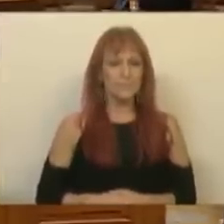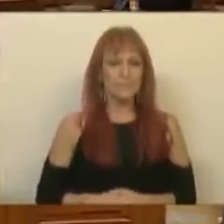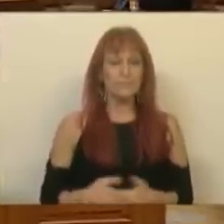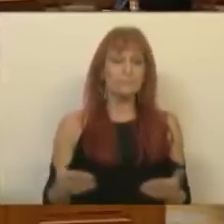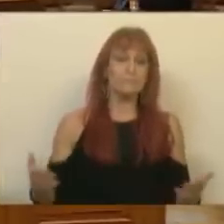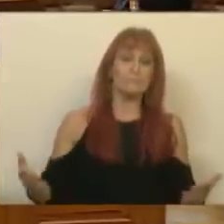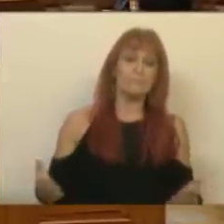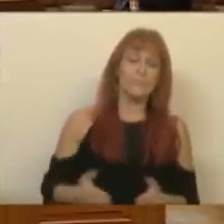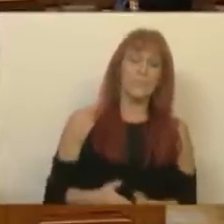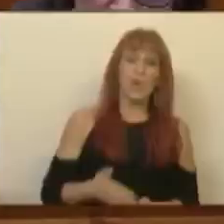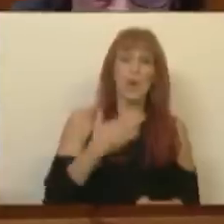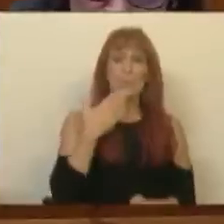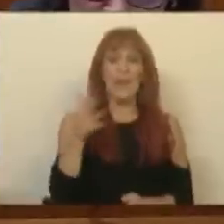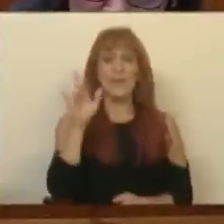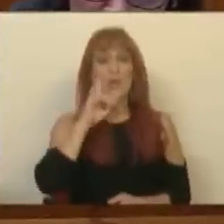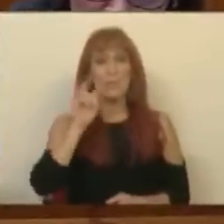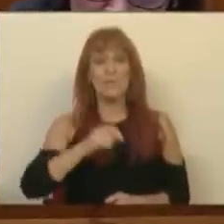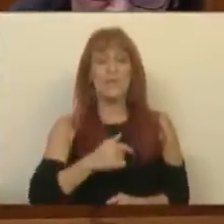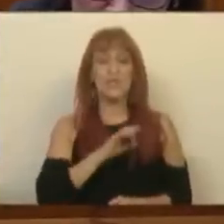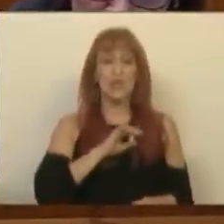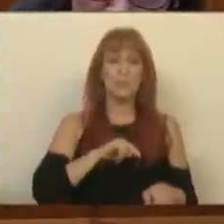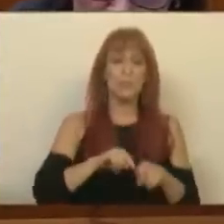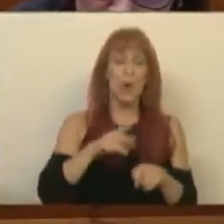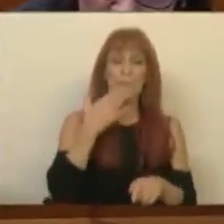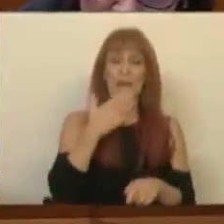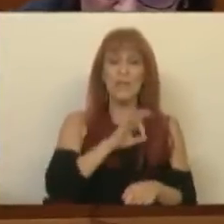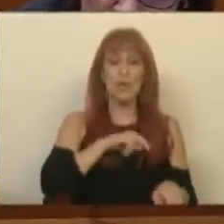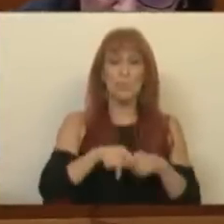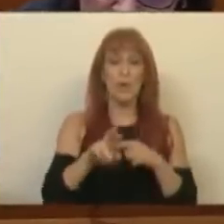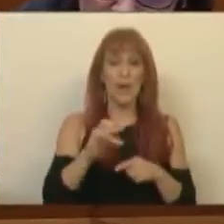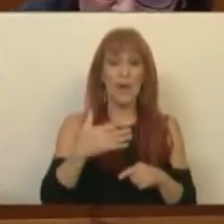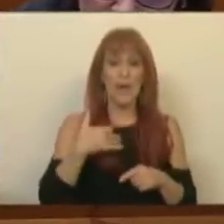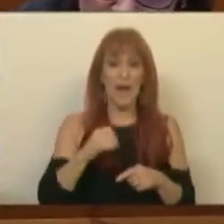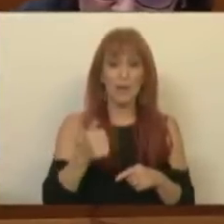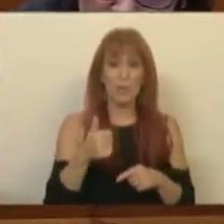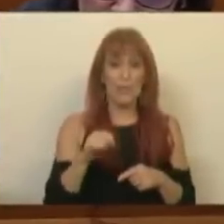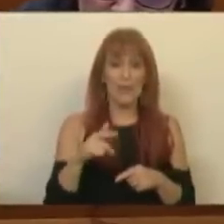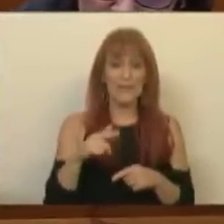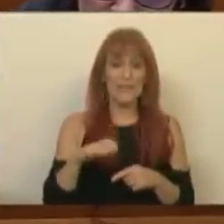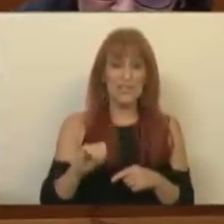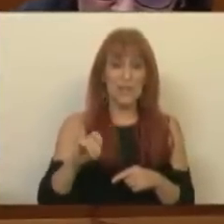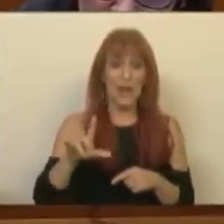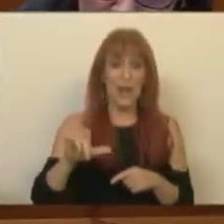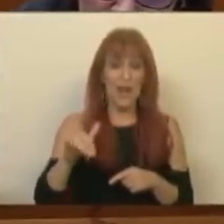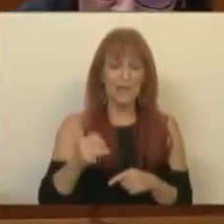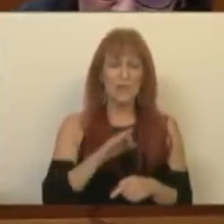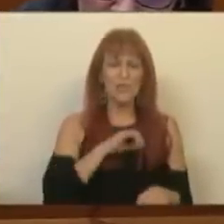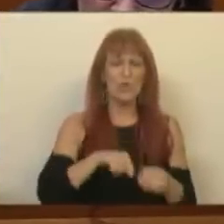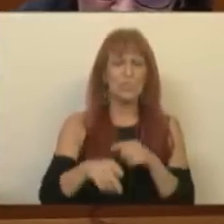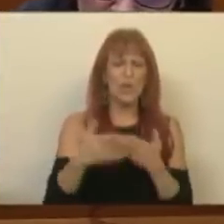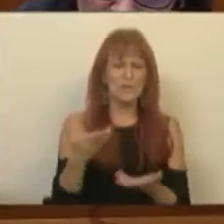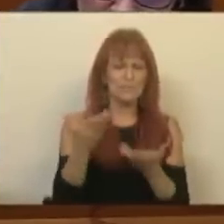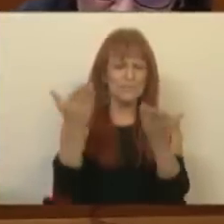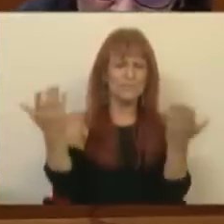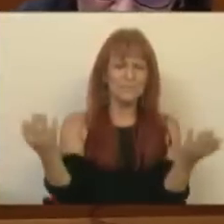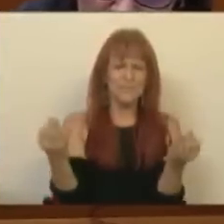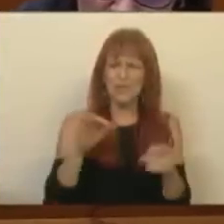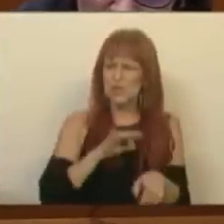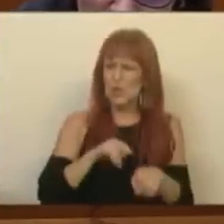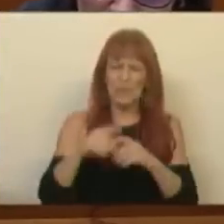bom muito obrigado senhor presidente Muito obrigado senhor deputado Ricardo Batista Leite senhor Ricardo